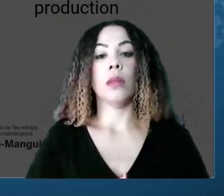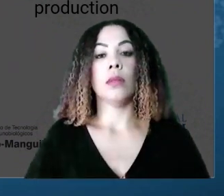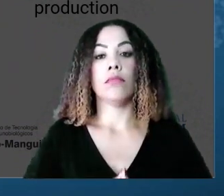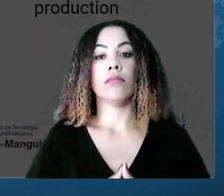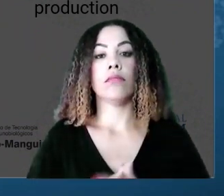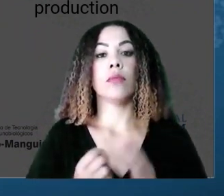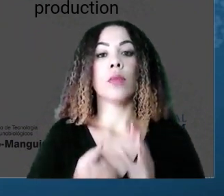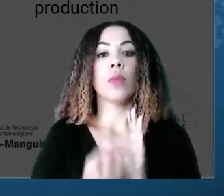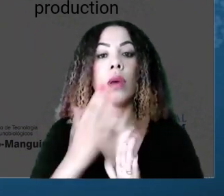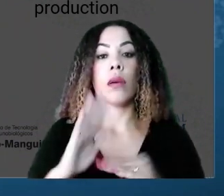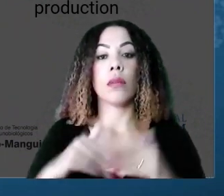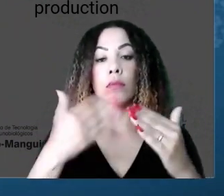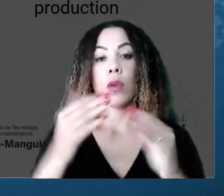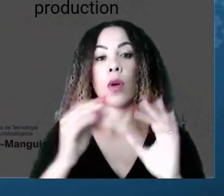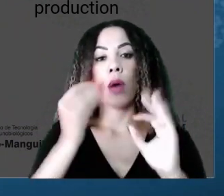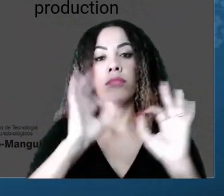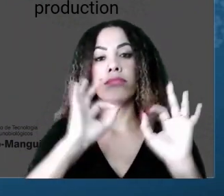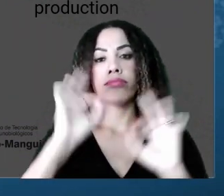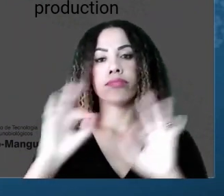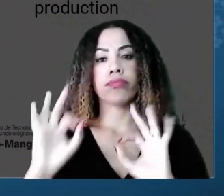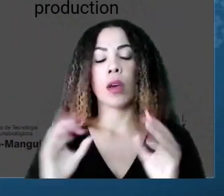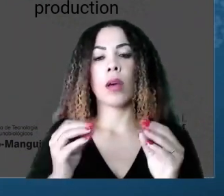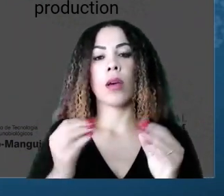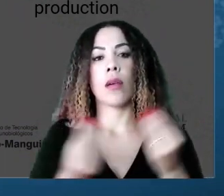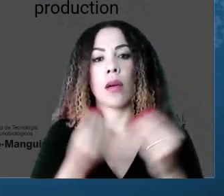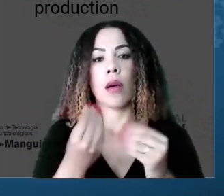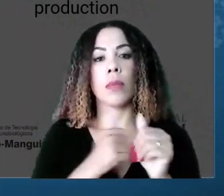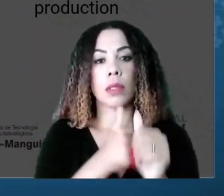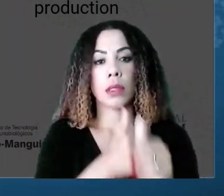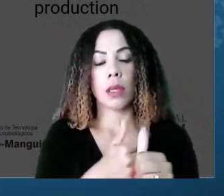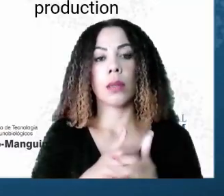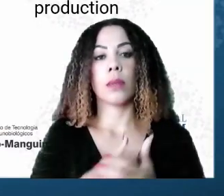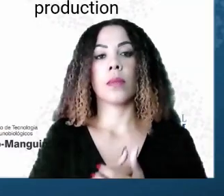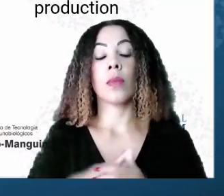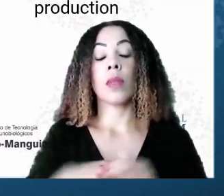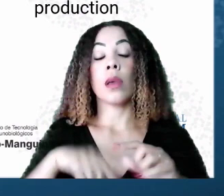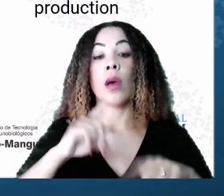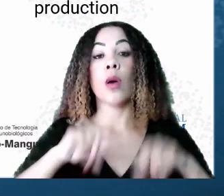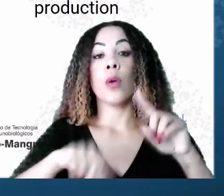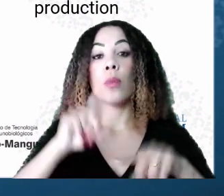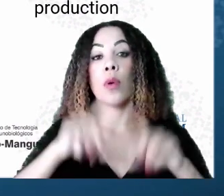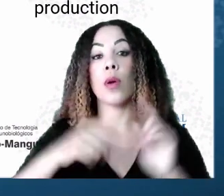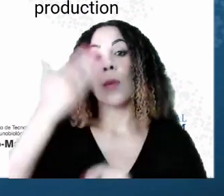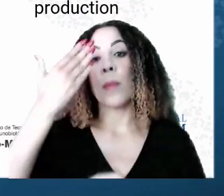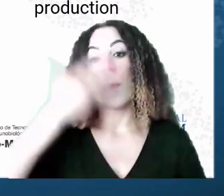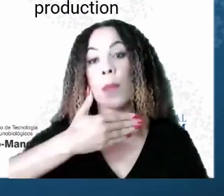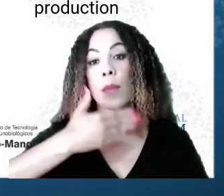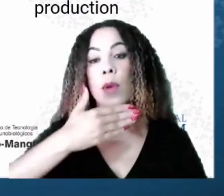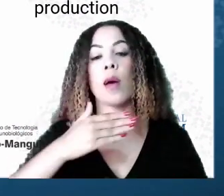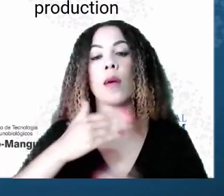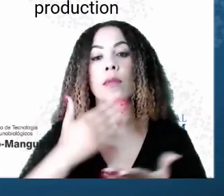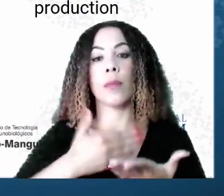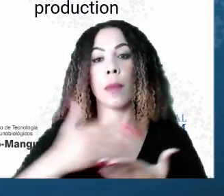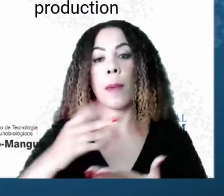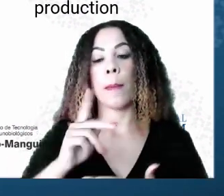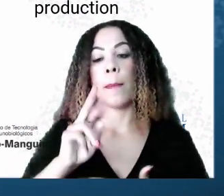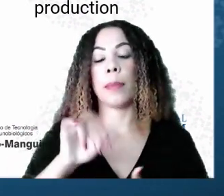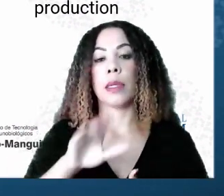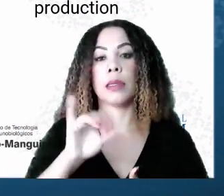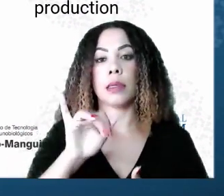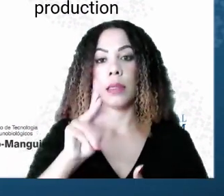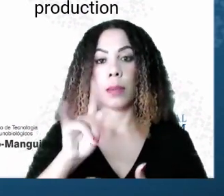desenvolvimento de formulações, o material para prova de princípio, a produção em escala